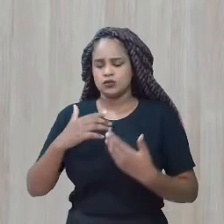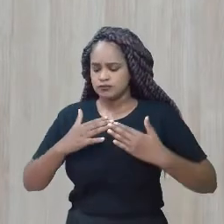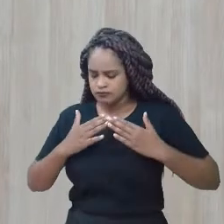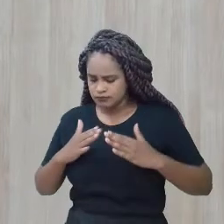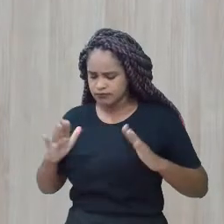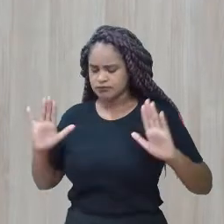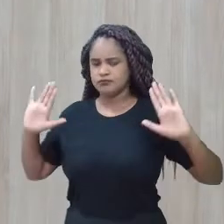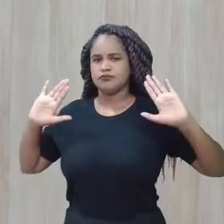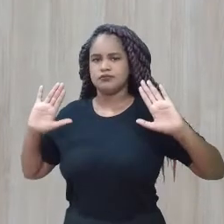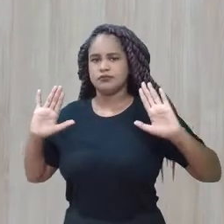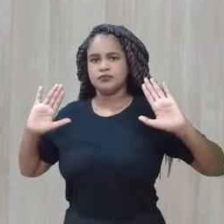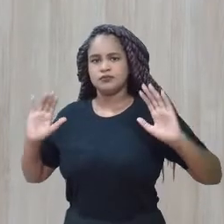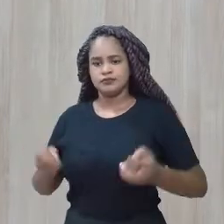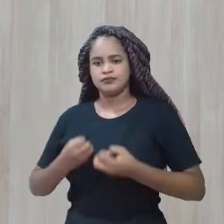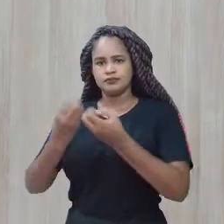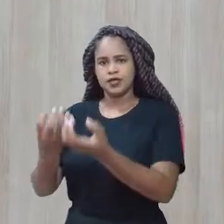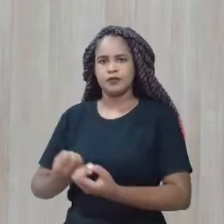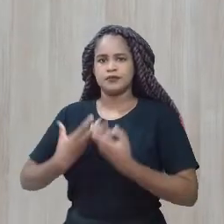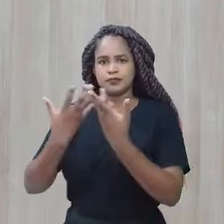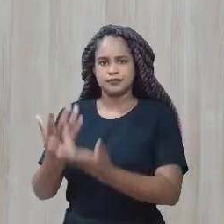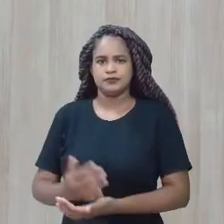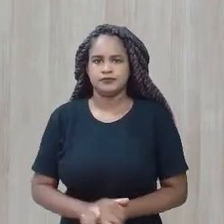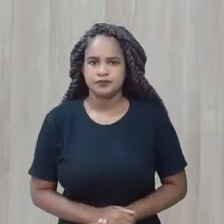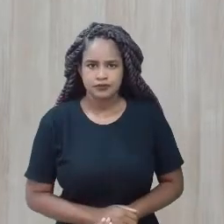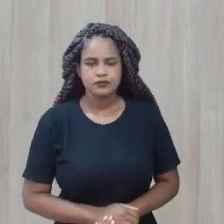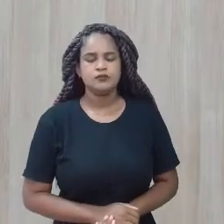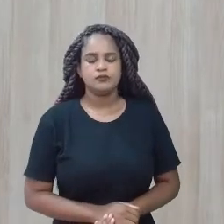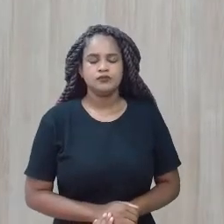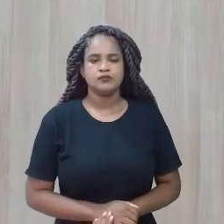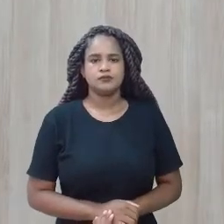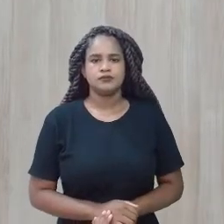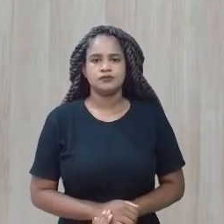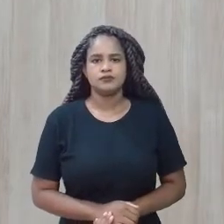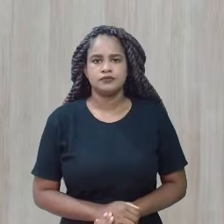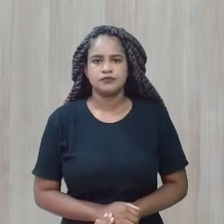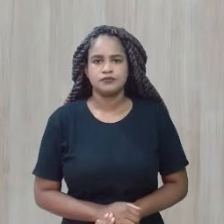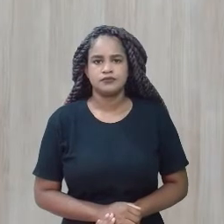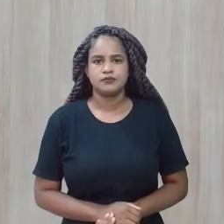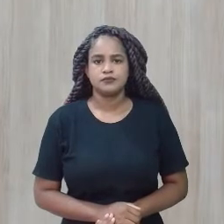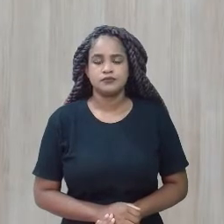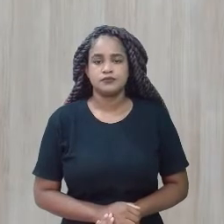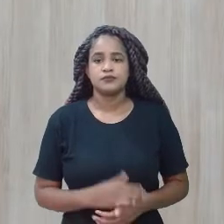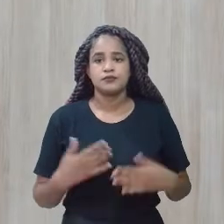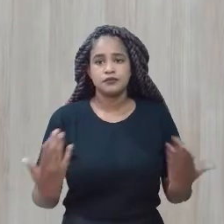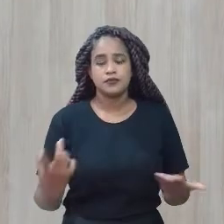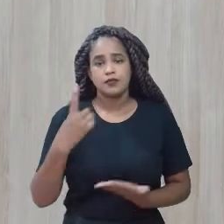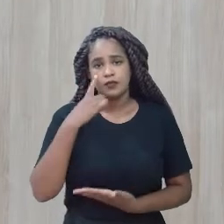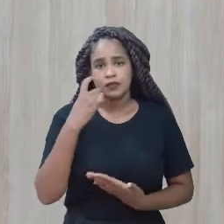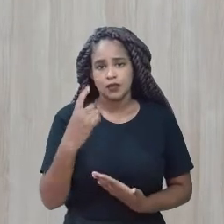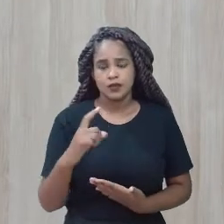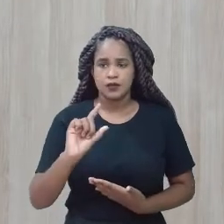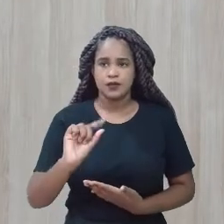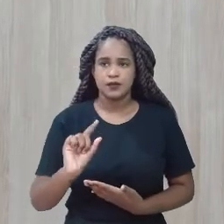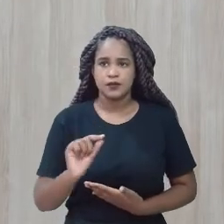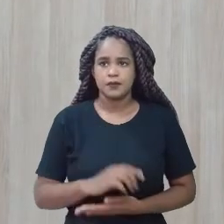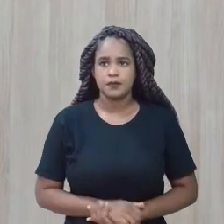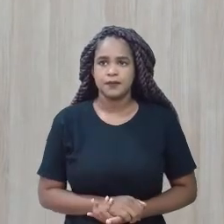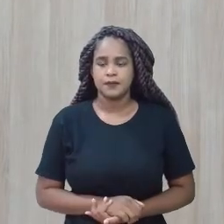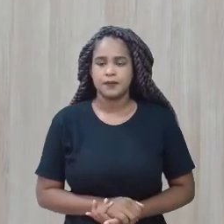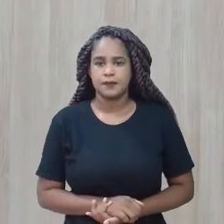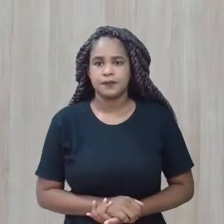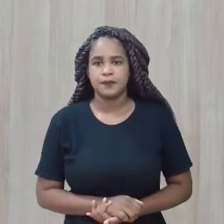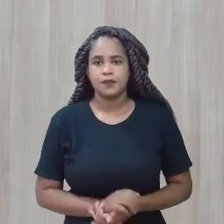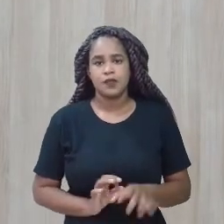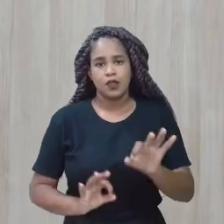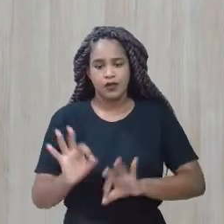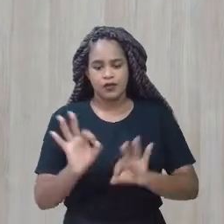A oportunidade, oportunizar esse crescimento. E aí é interessante organizarmos